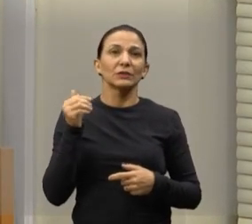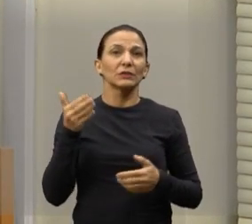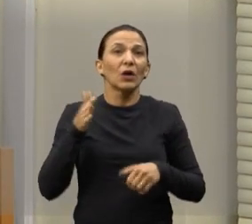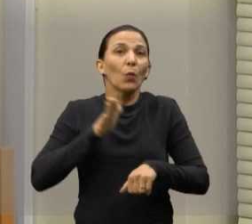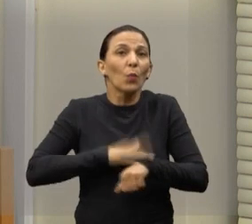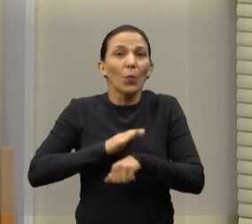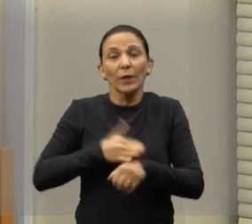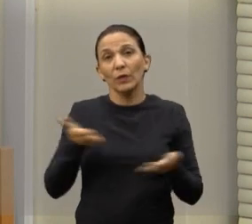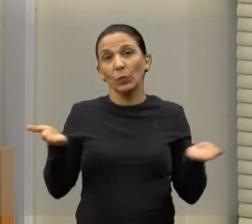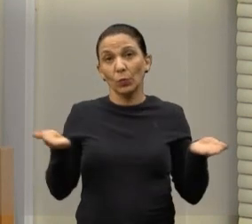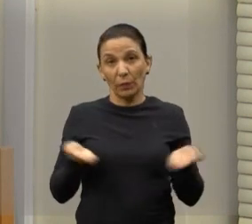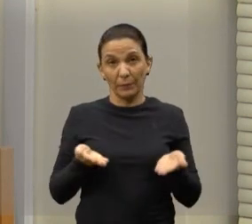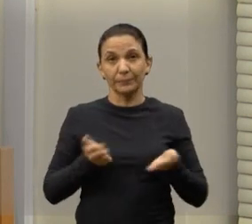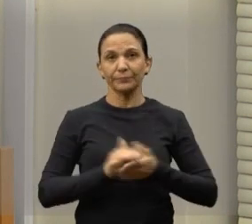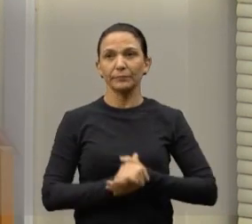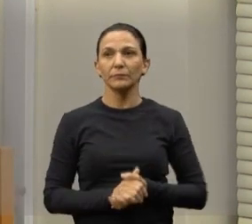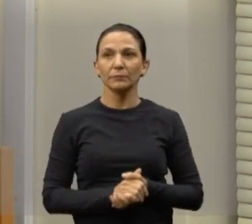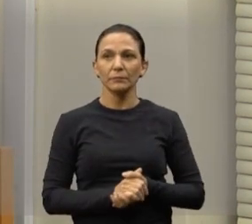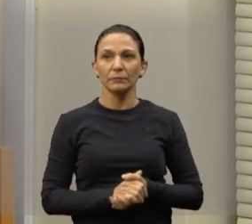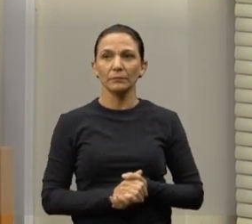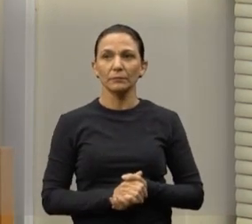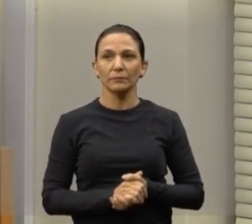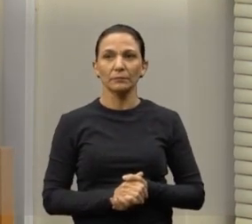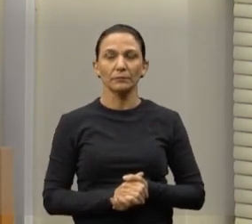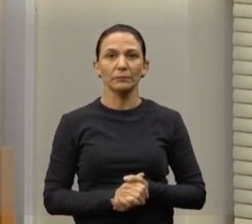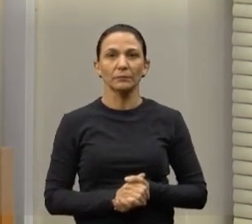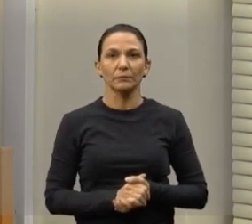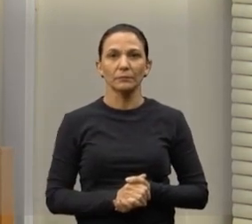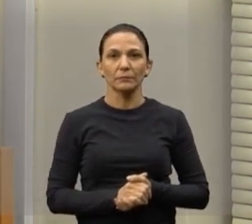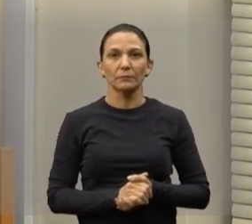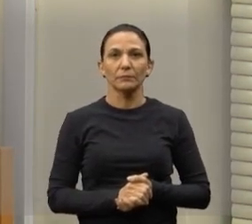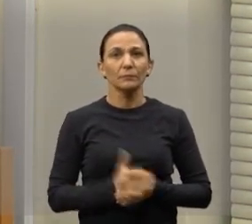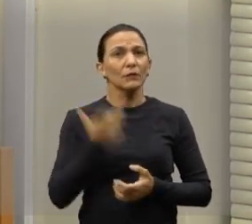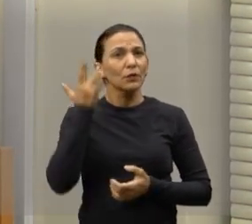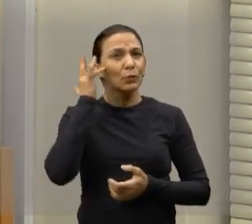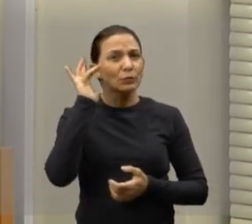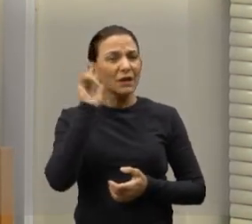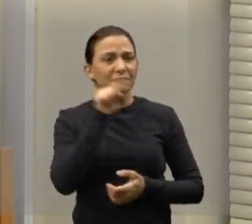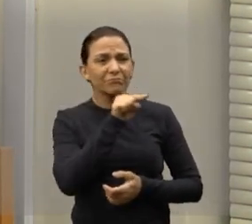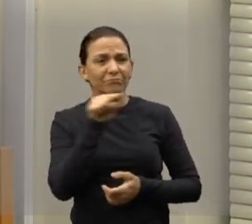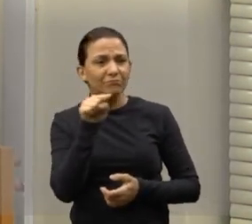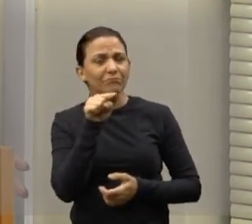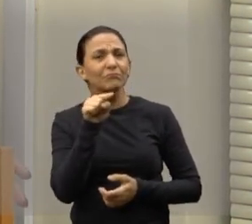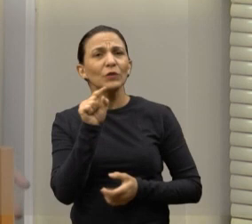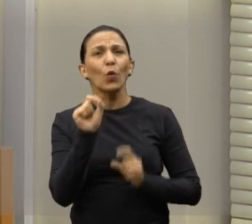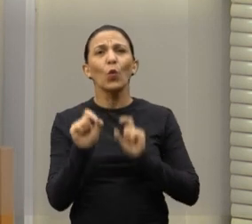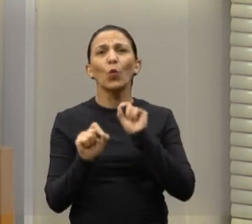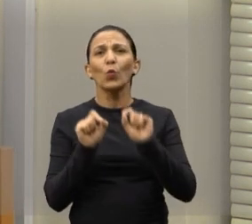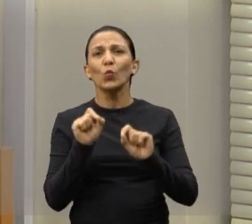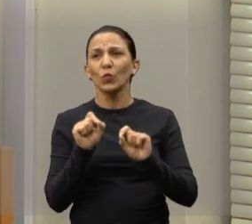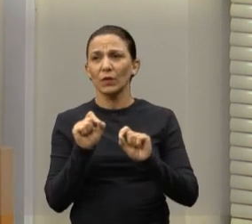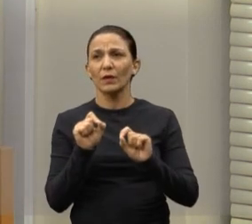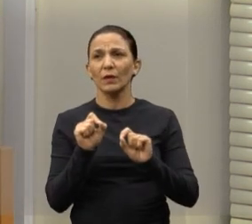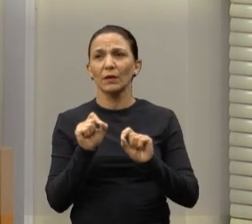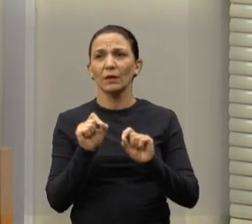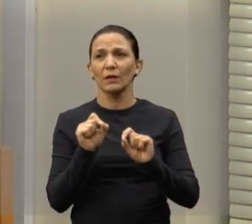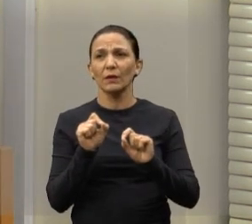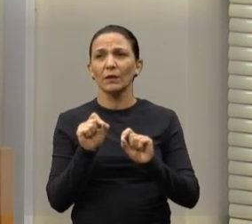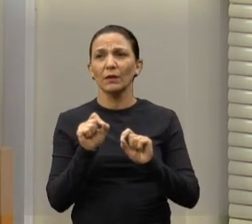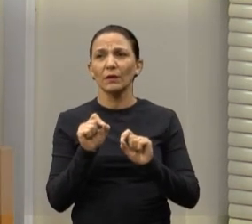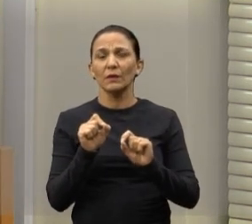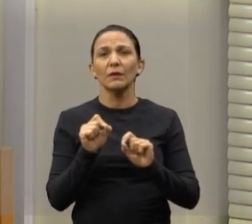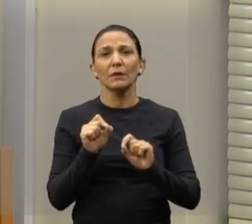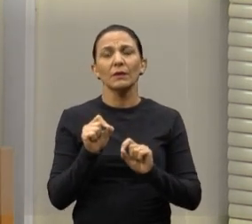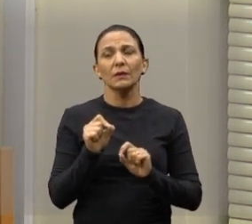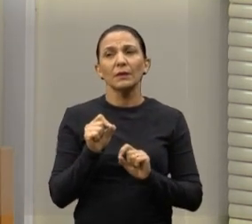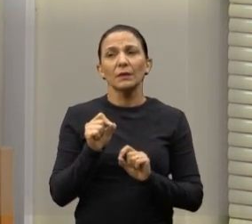me viu agora só me veio agora não sei se alguns sabem mas quem está sendo alvo